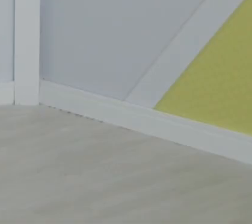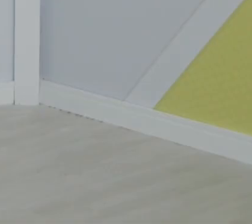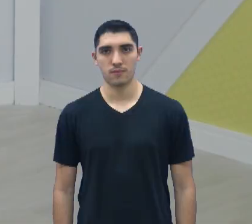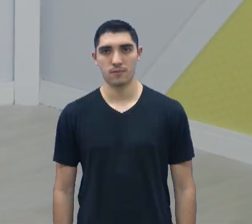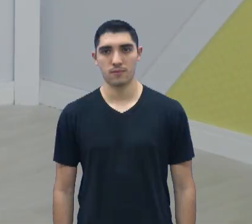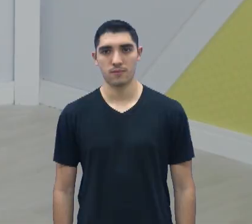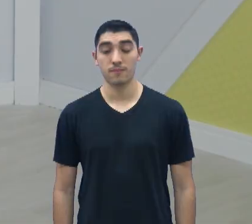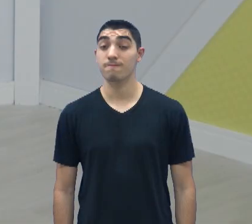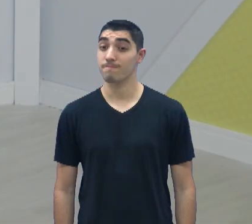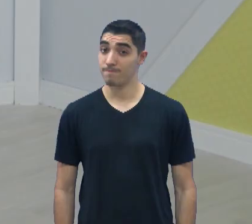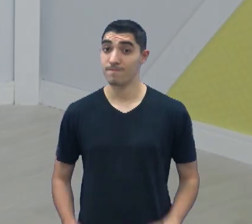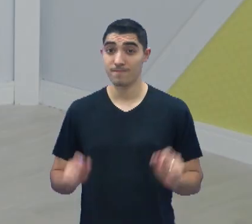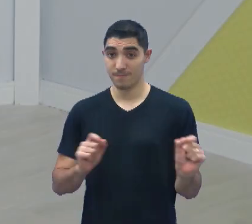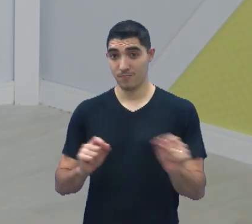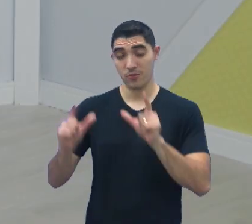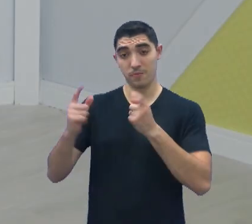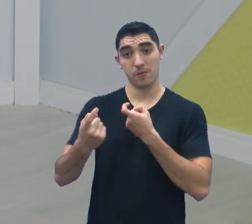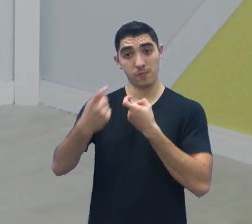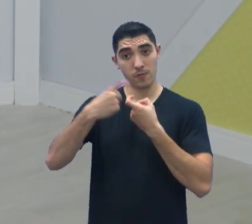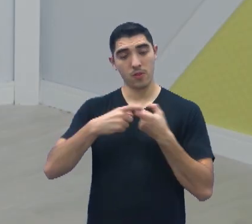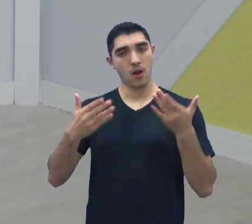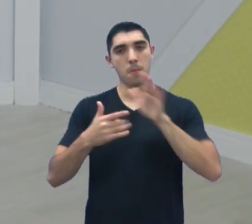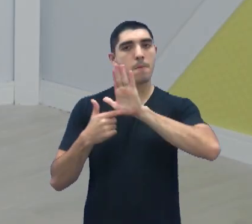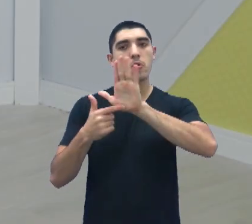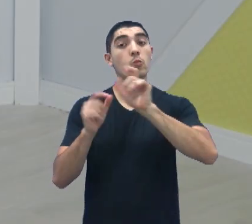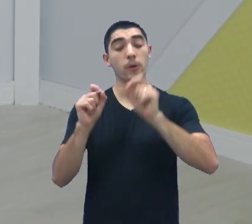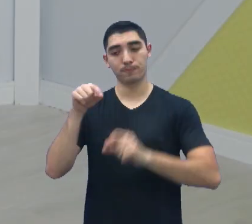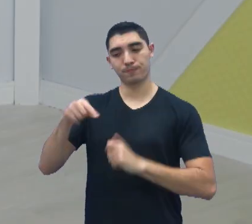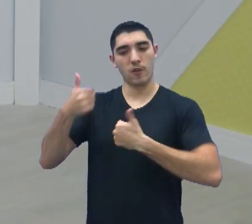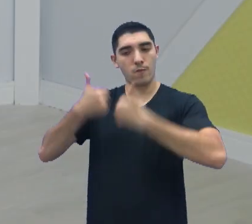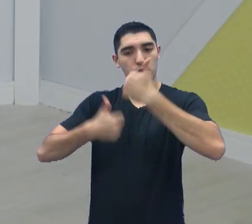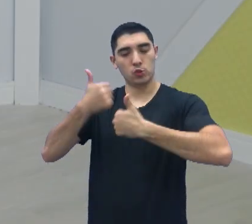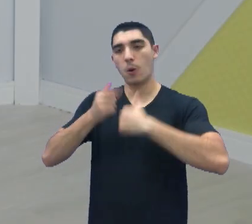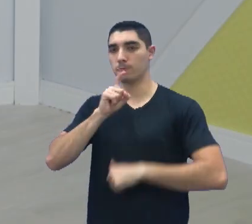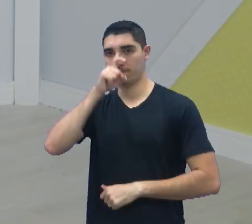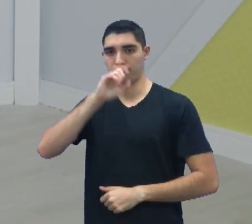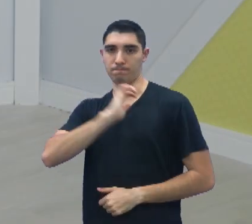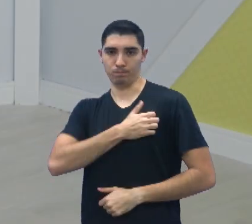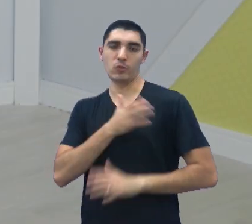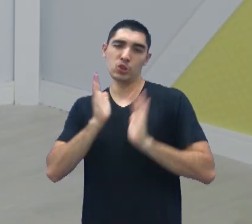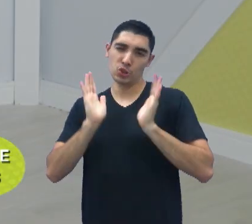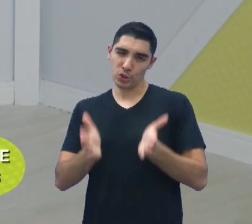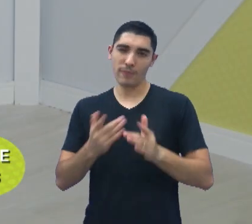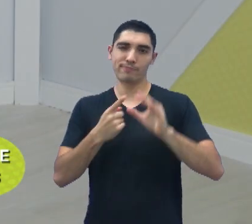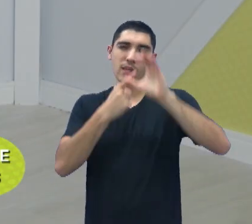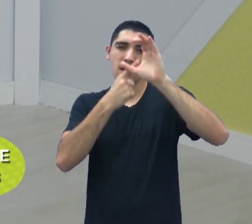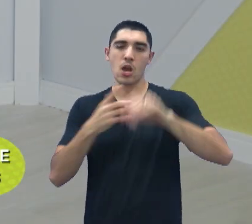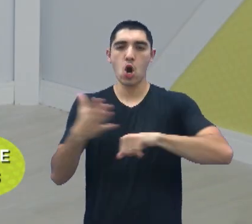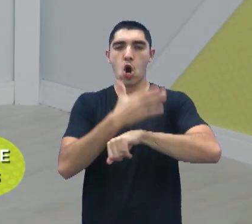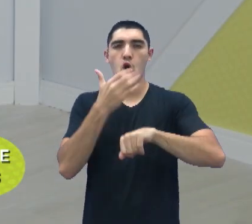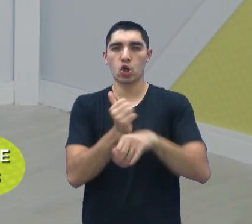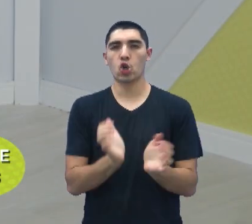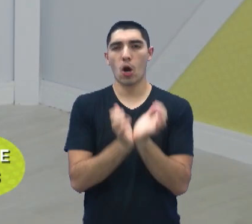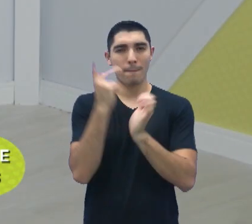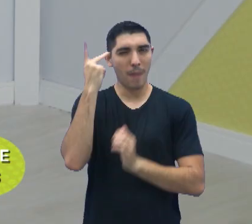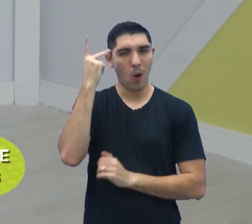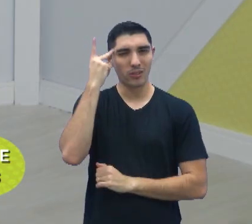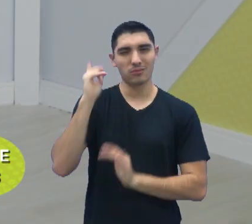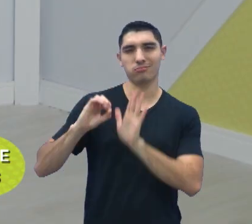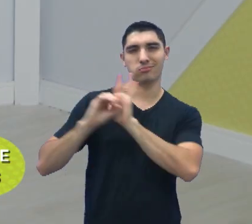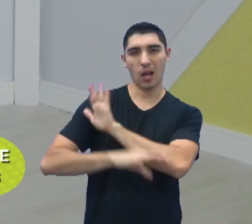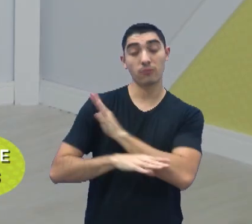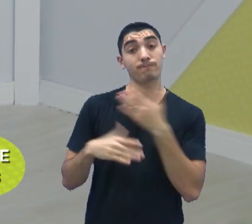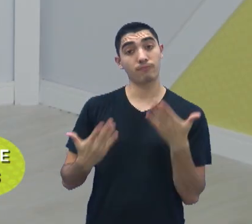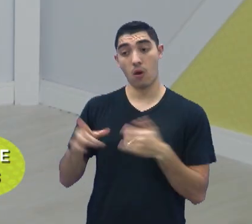Muito bem, de volta com o Hora do Esporte, falando da Águia do Vale. Após a eliminação na Copa Paulista no último domingo, a diretoria do São